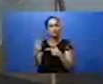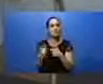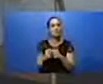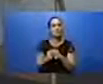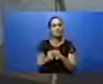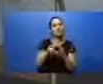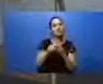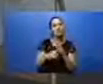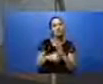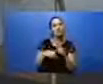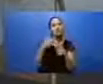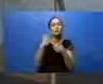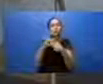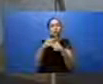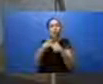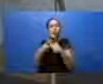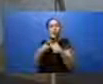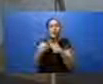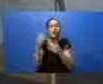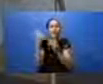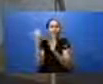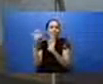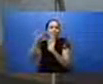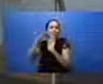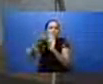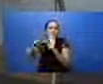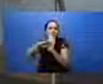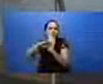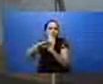3, de um total de quantos agora?